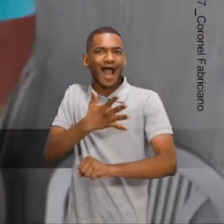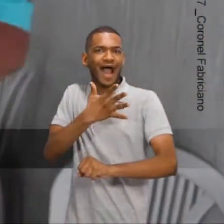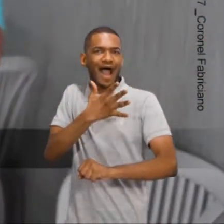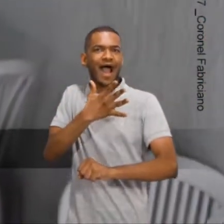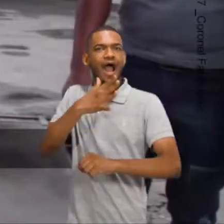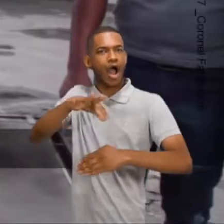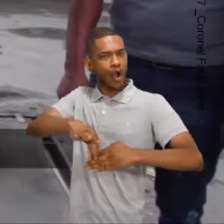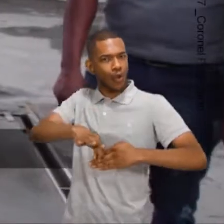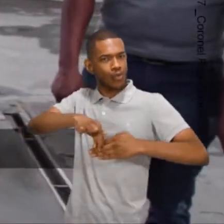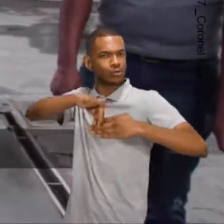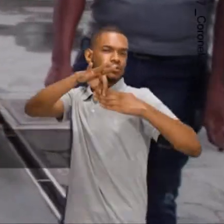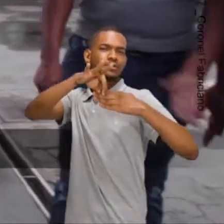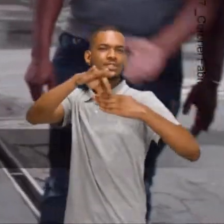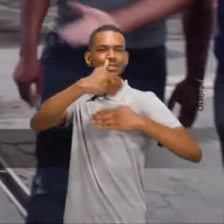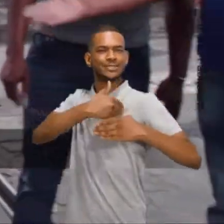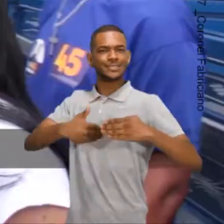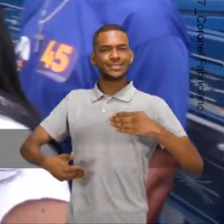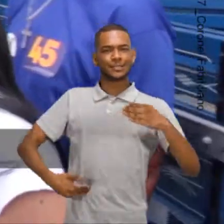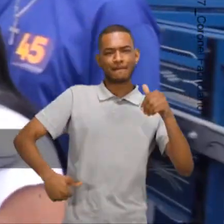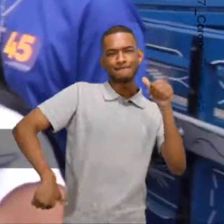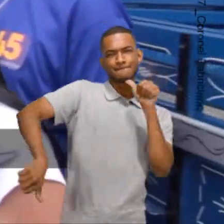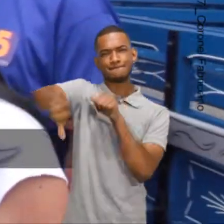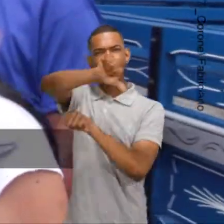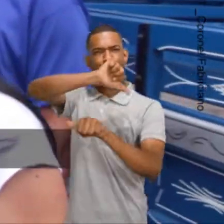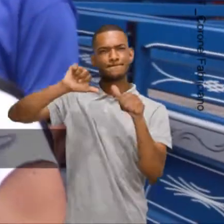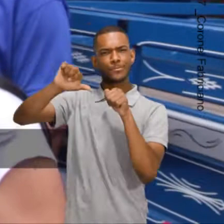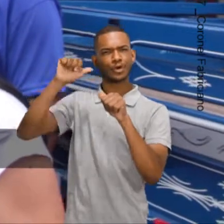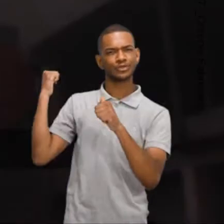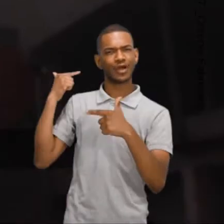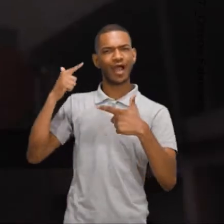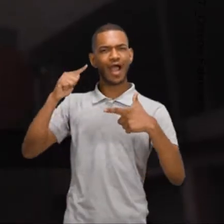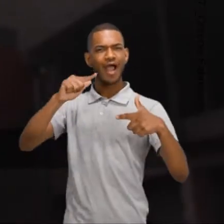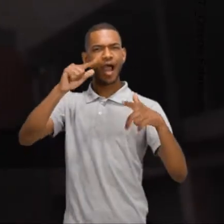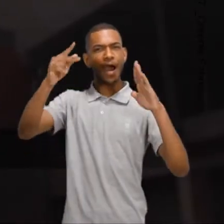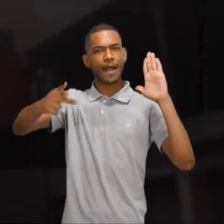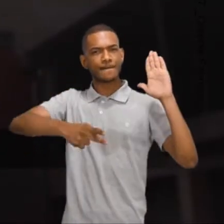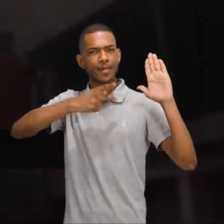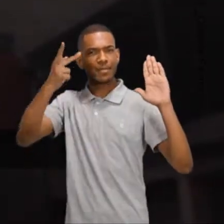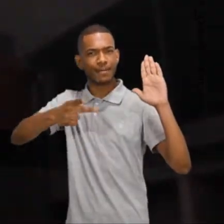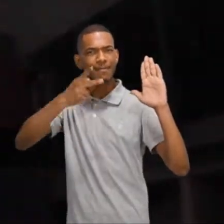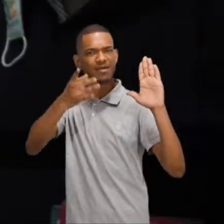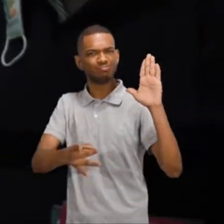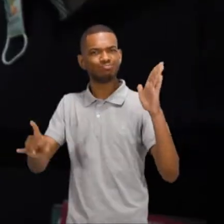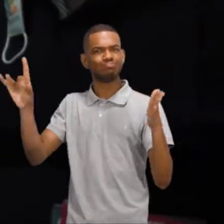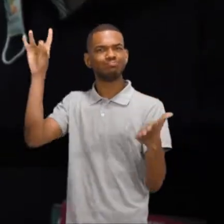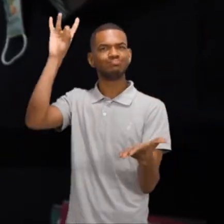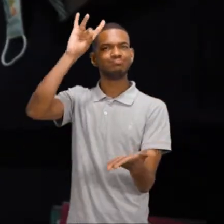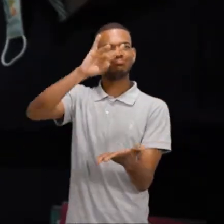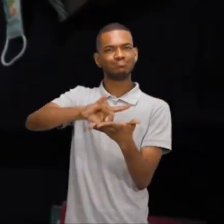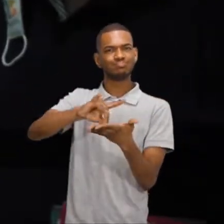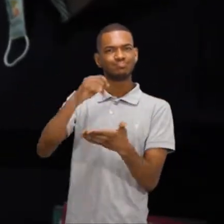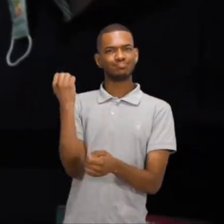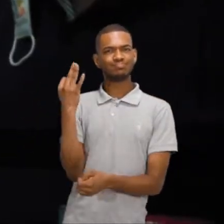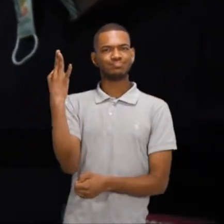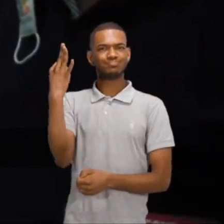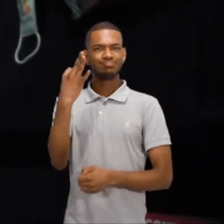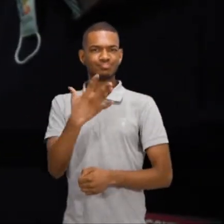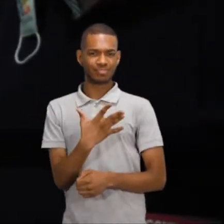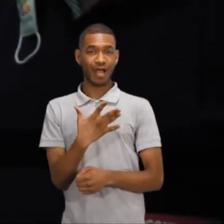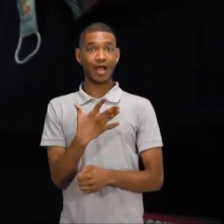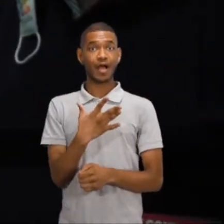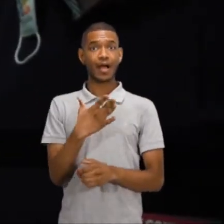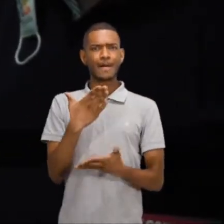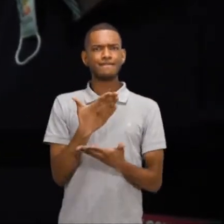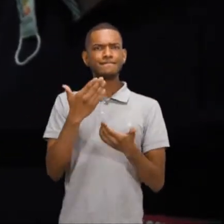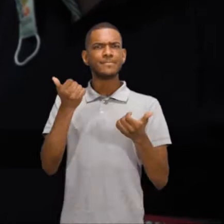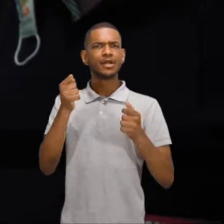com o gestor que transformou a cidade e cumpriu o que prometeu. E a única coisa que a gente pode fazer é, no dia